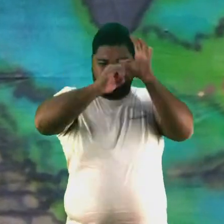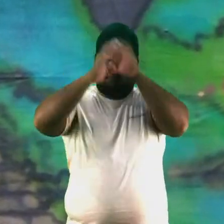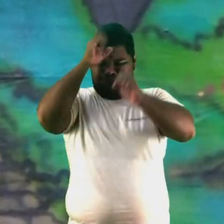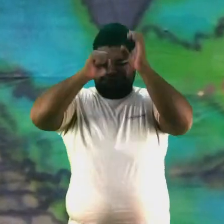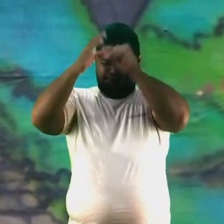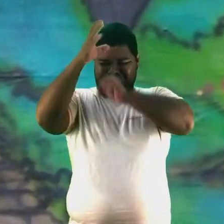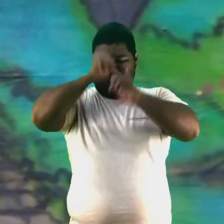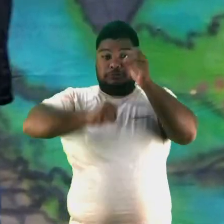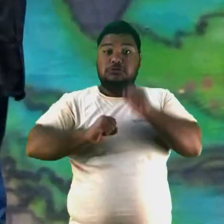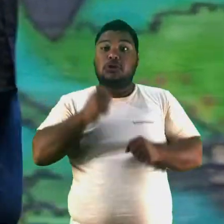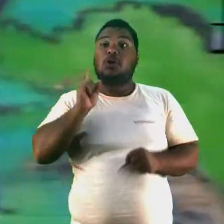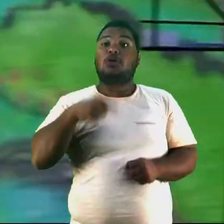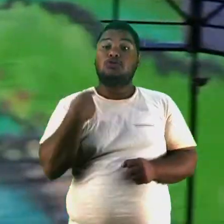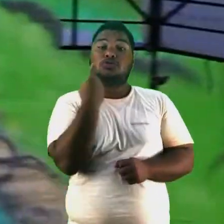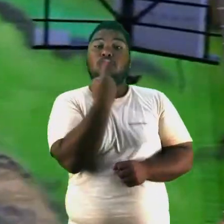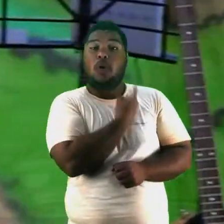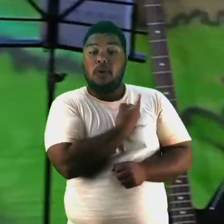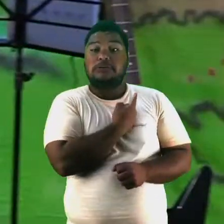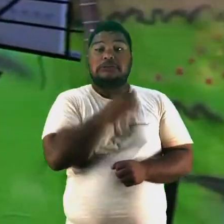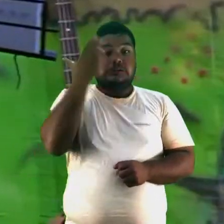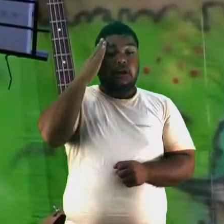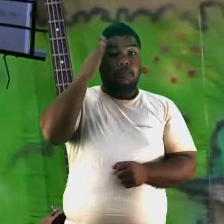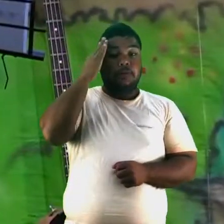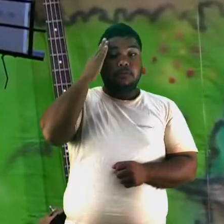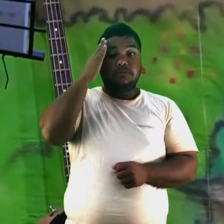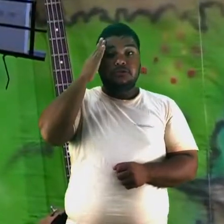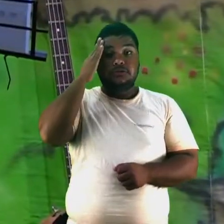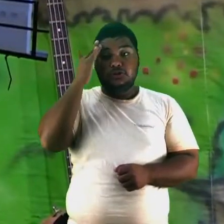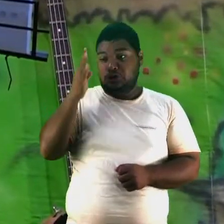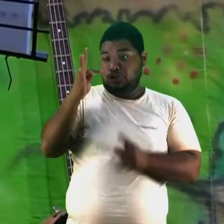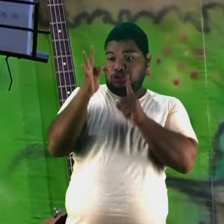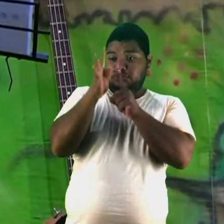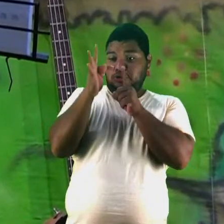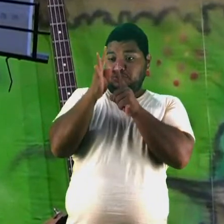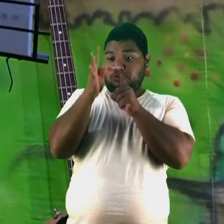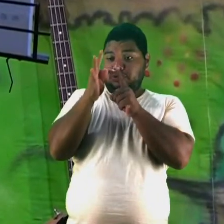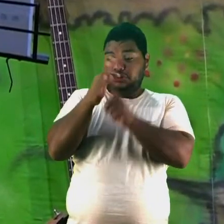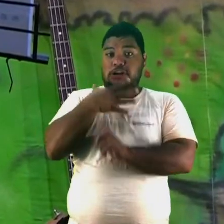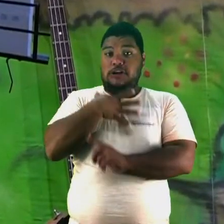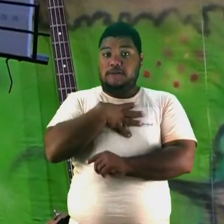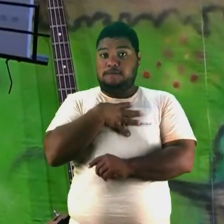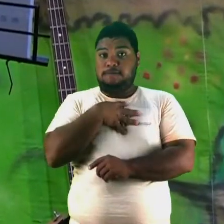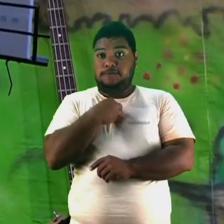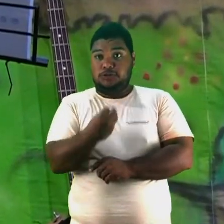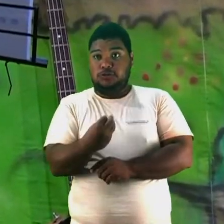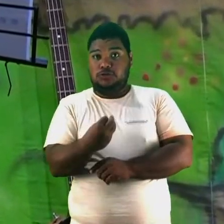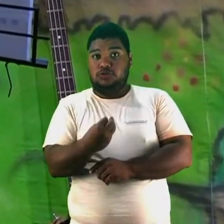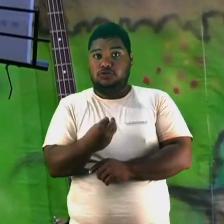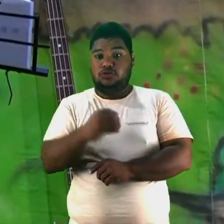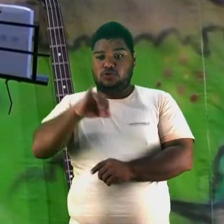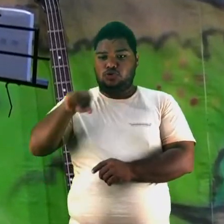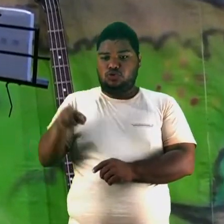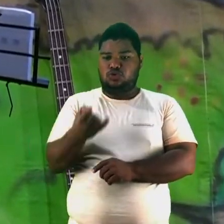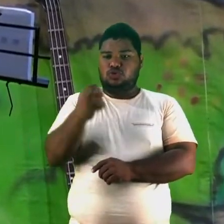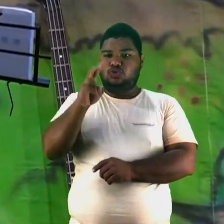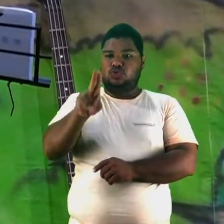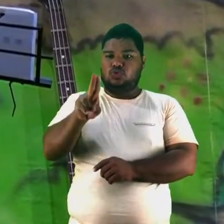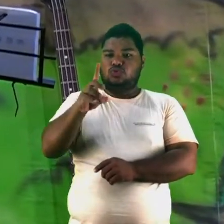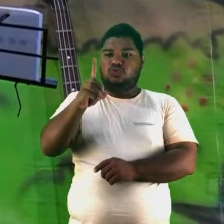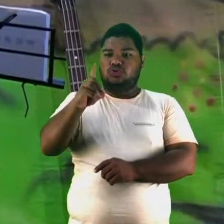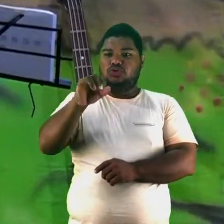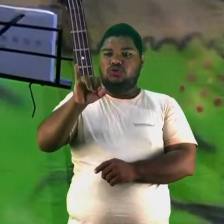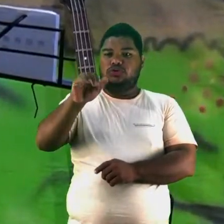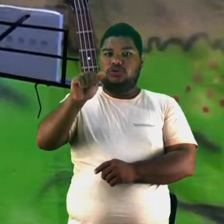E nós sabemos que Timóteo era filho de uma judia, pai grego,